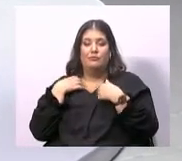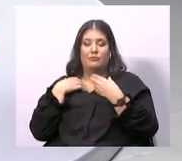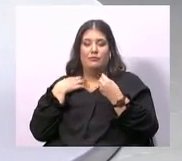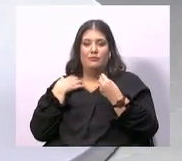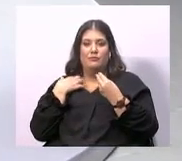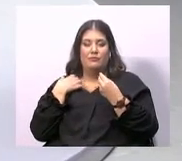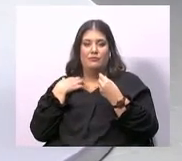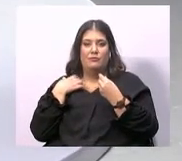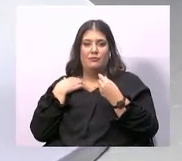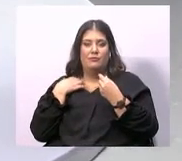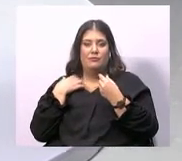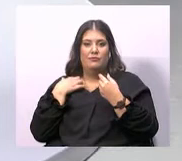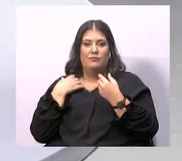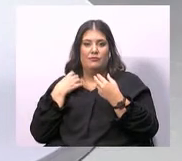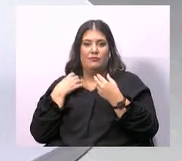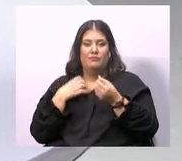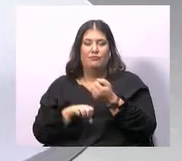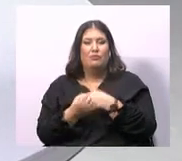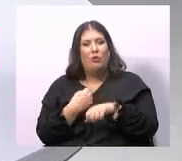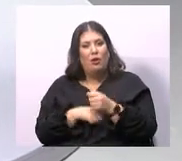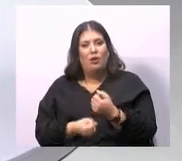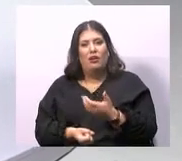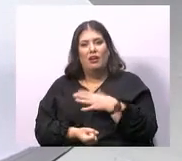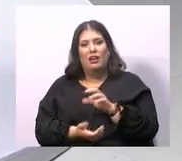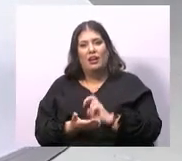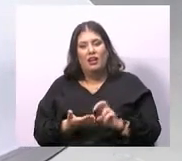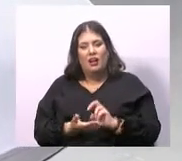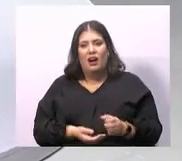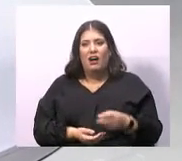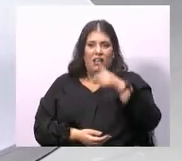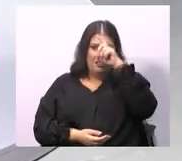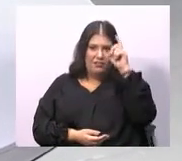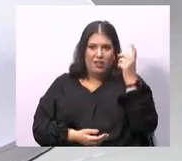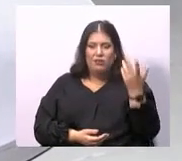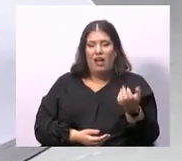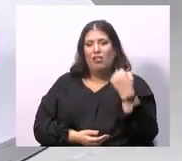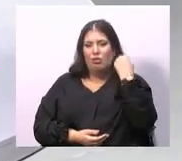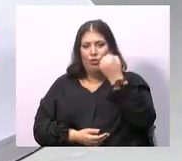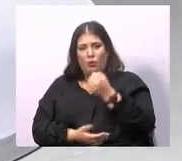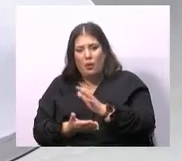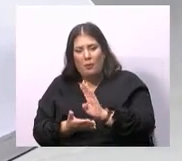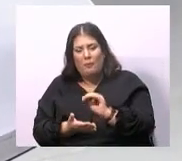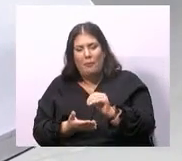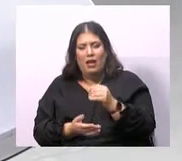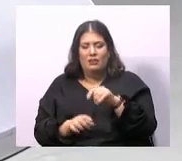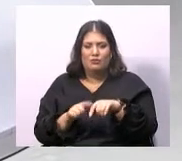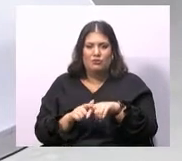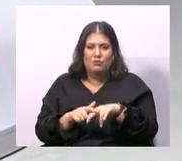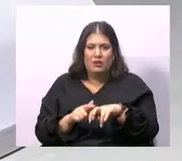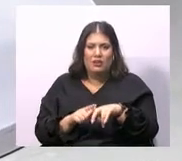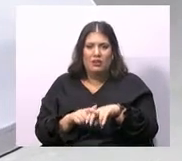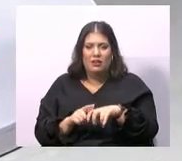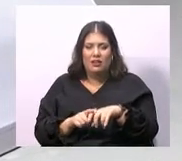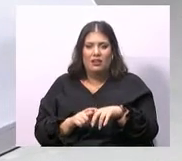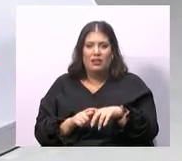mobilizada de motora. Quero andar e não tenho dificuldade. É dor nos pés, é dor nos joelhos, tenho muitas artroses. E estava a